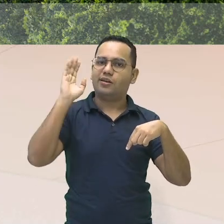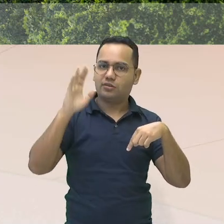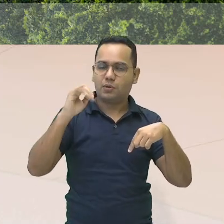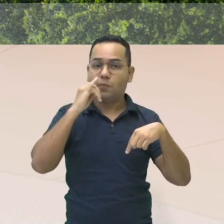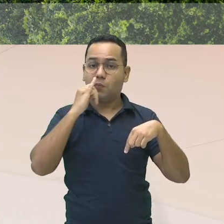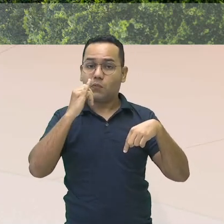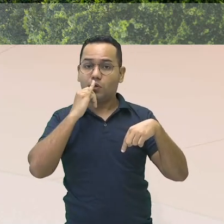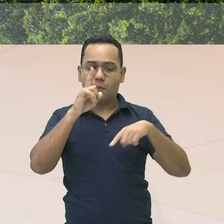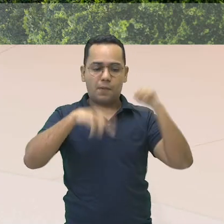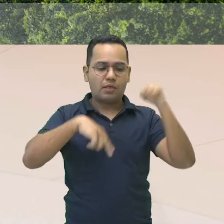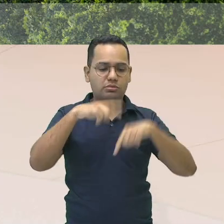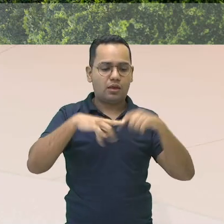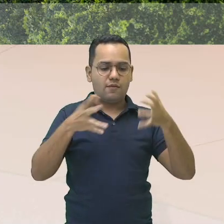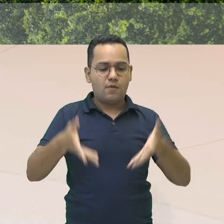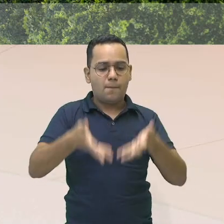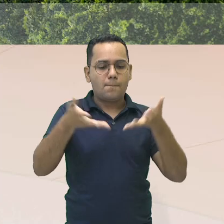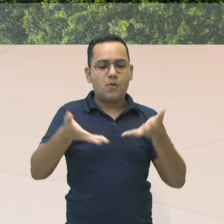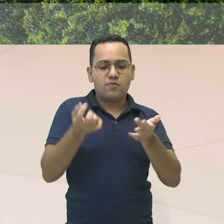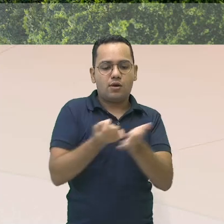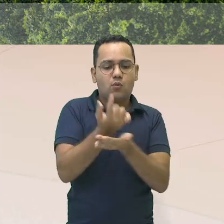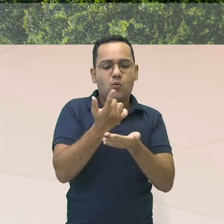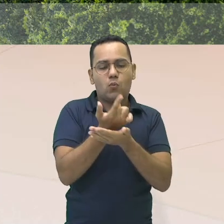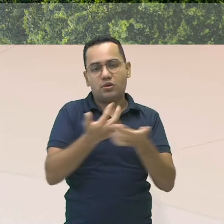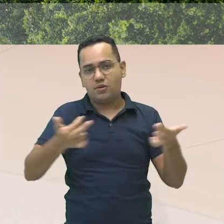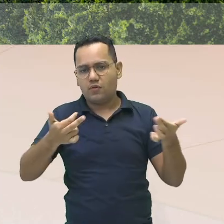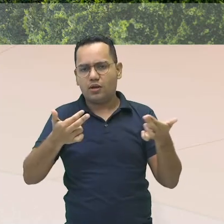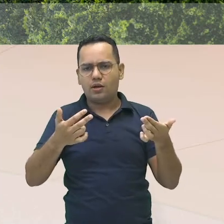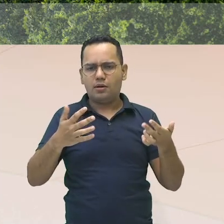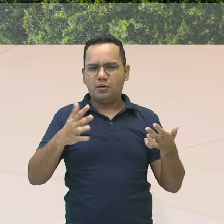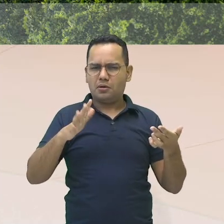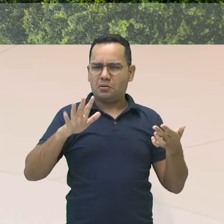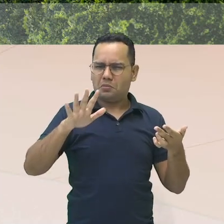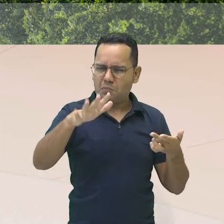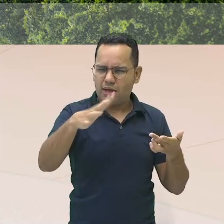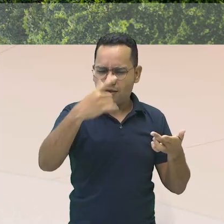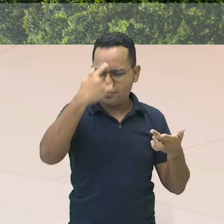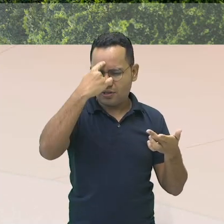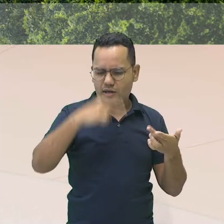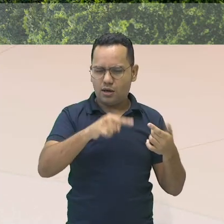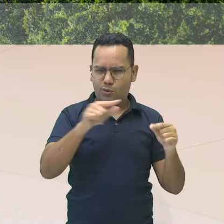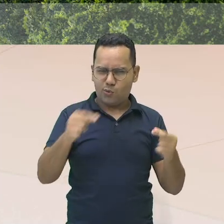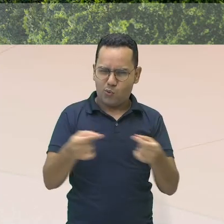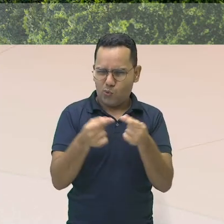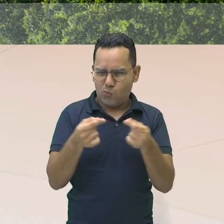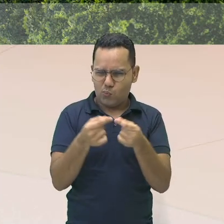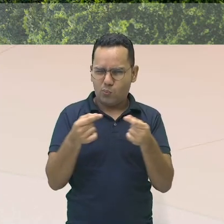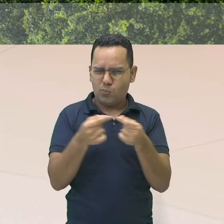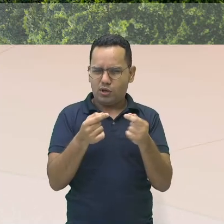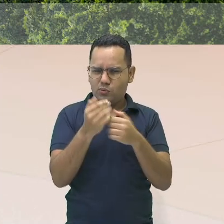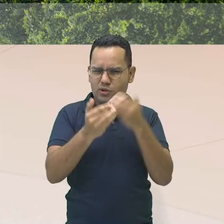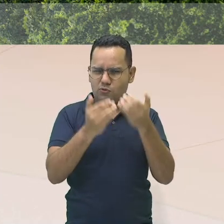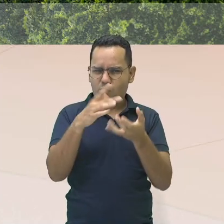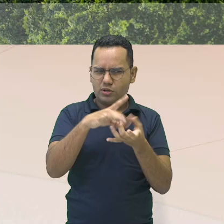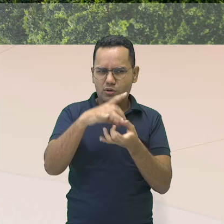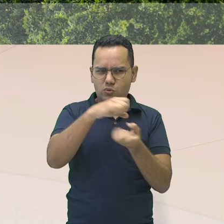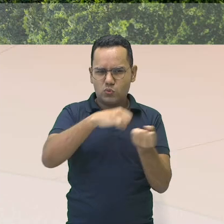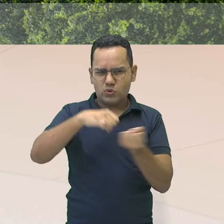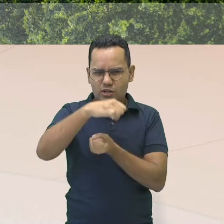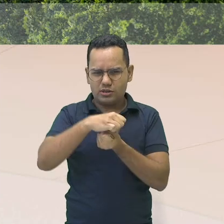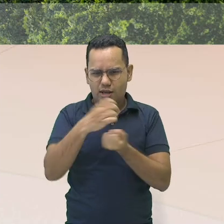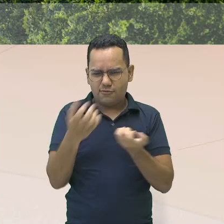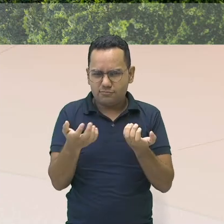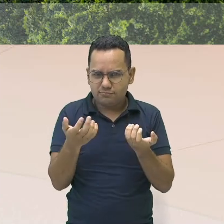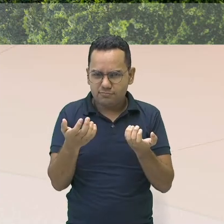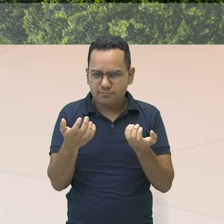você estimula mais o consumo. E é para a gente pensar, dá para a gente ter o desenvolvimento sustentável dentro desse modelo de produção que nós